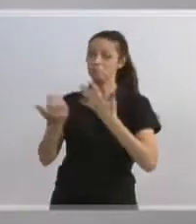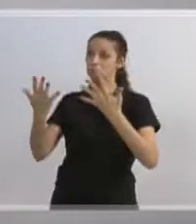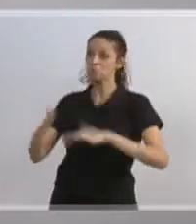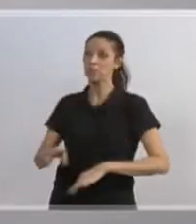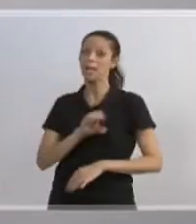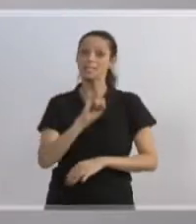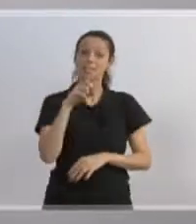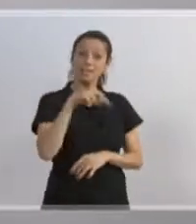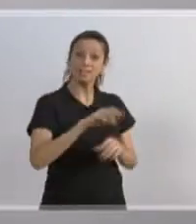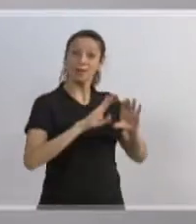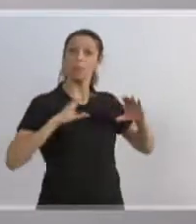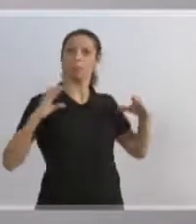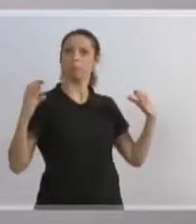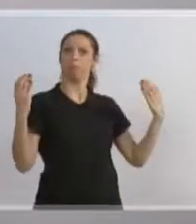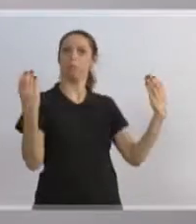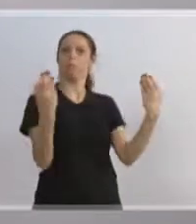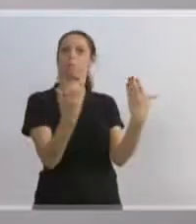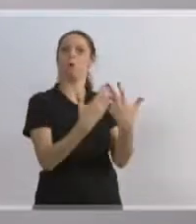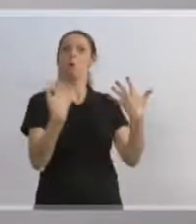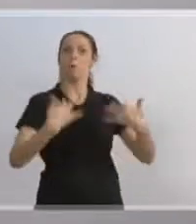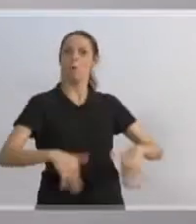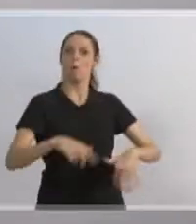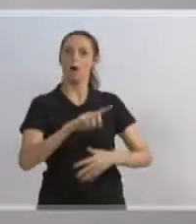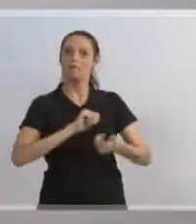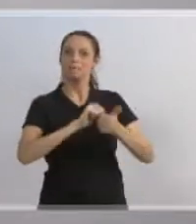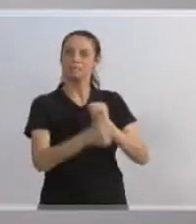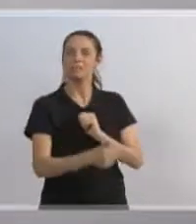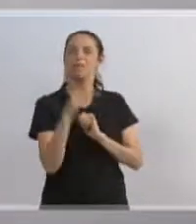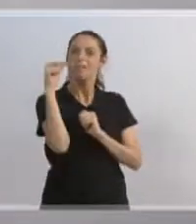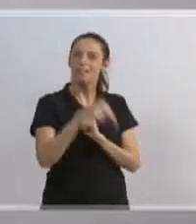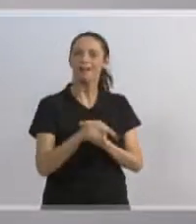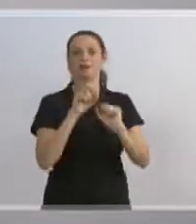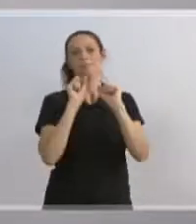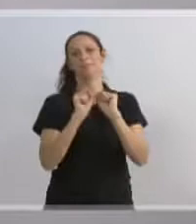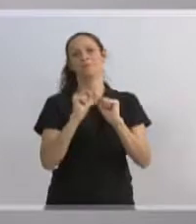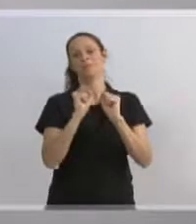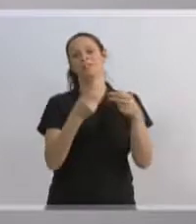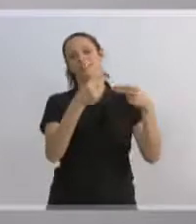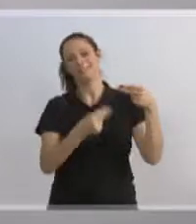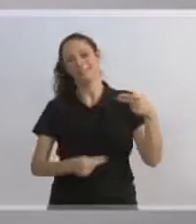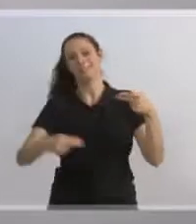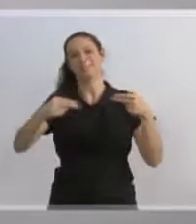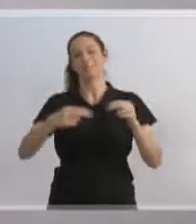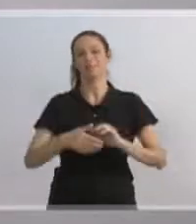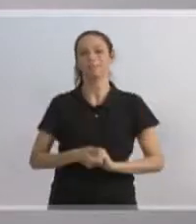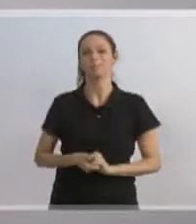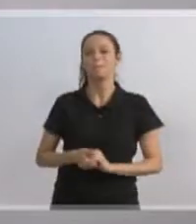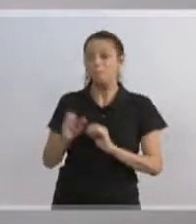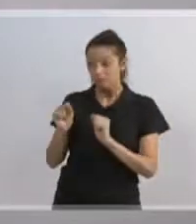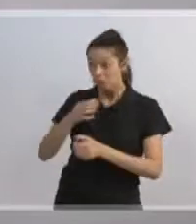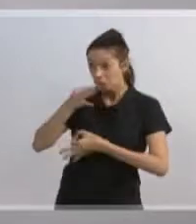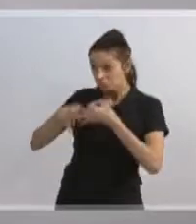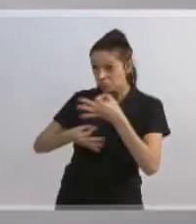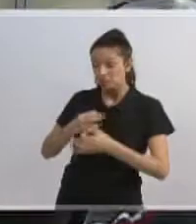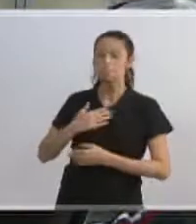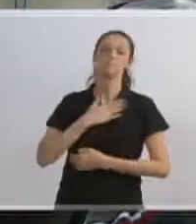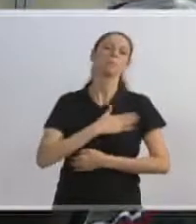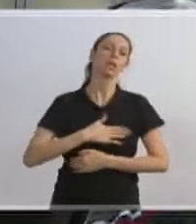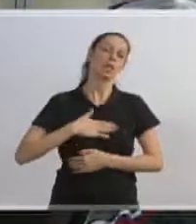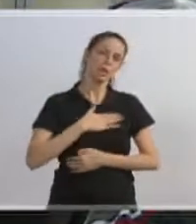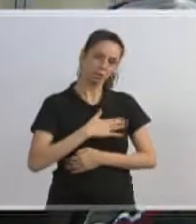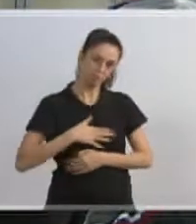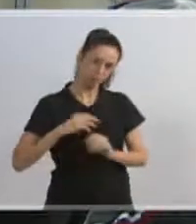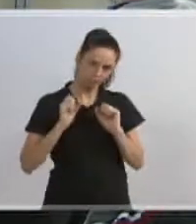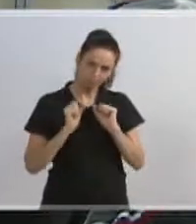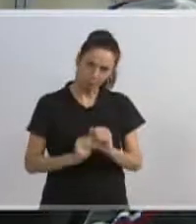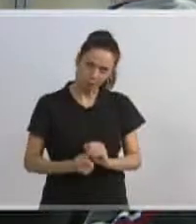esportivo, seria no Estádio Municipal, com certeza, com o maior prazer. Me concede uma parte? Com o maior prazer. Em a